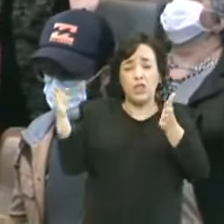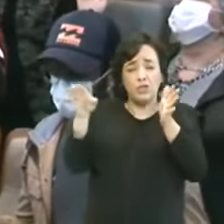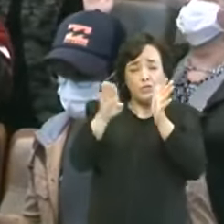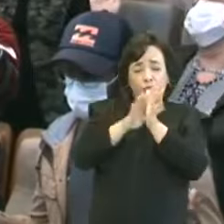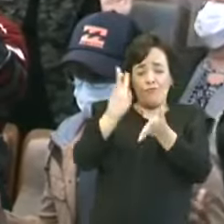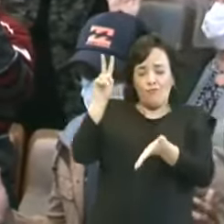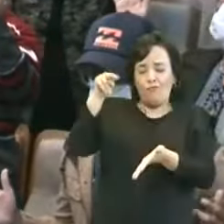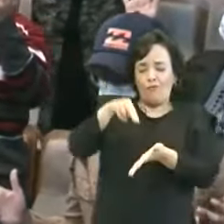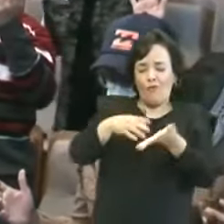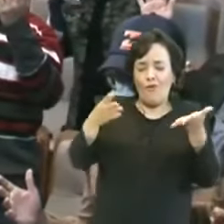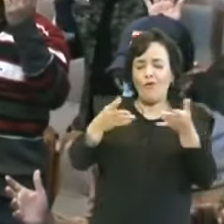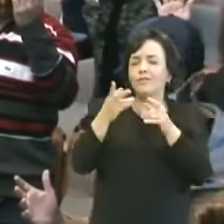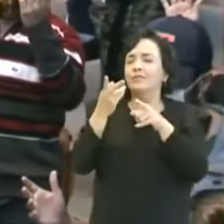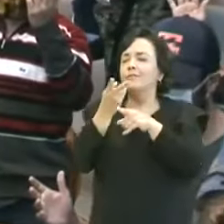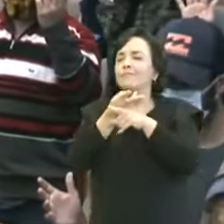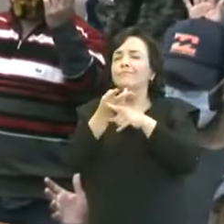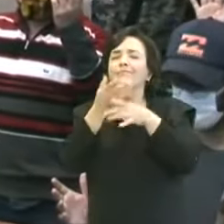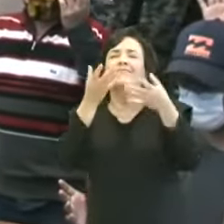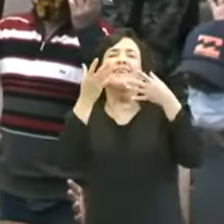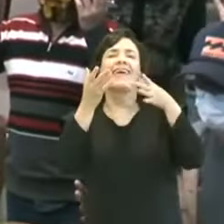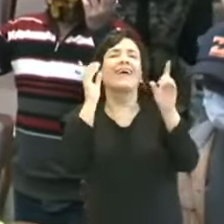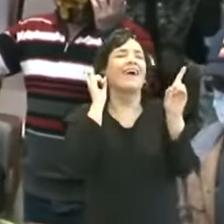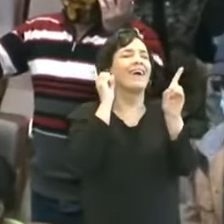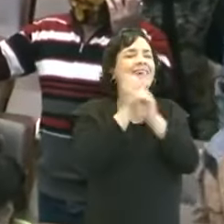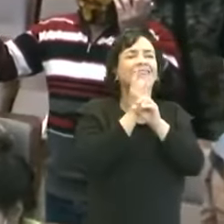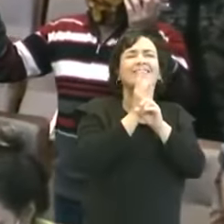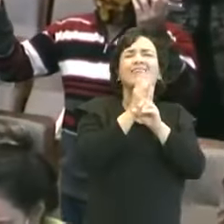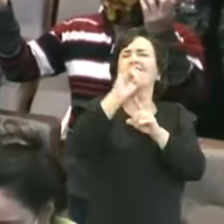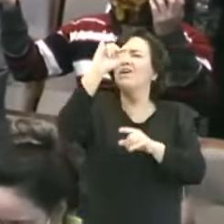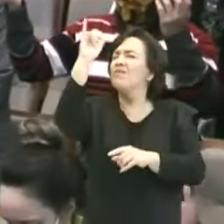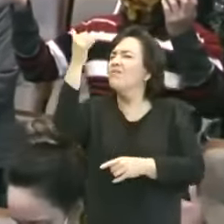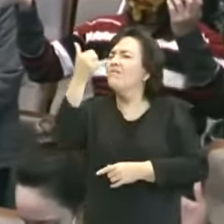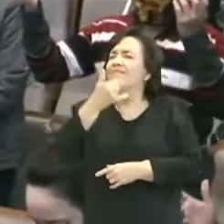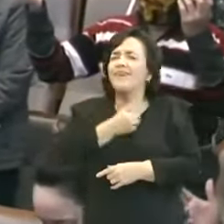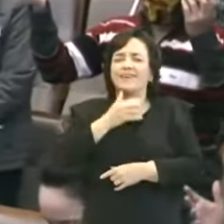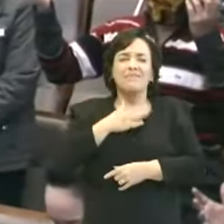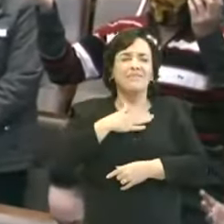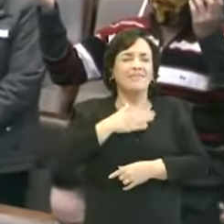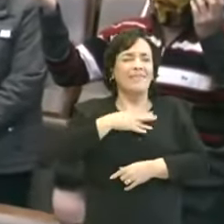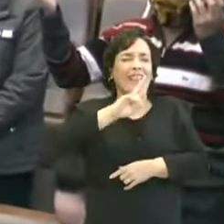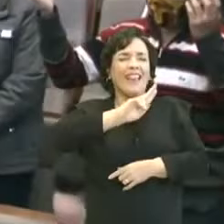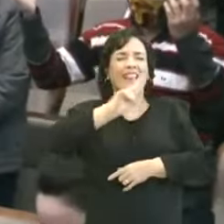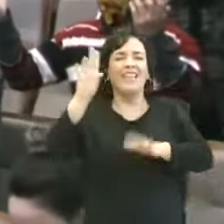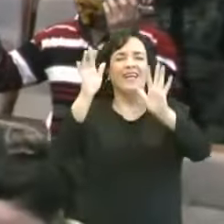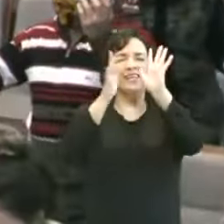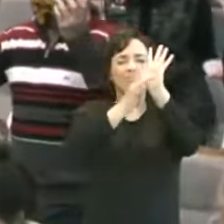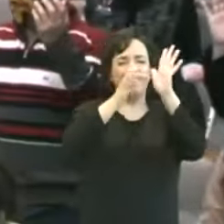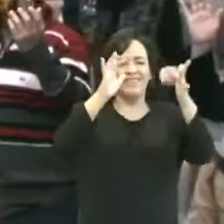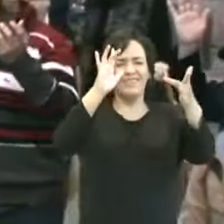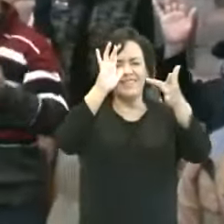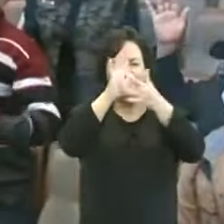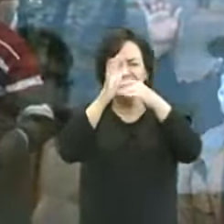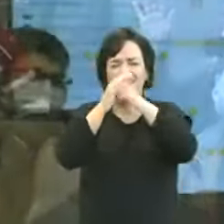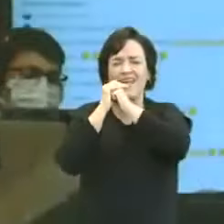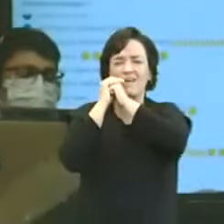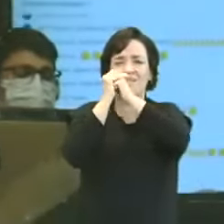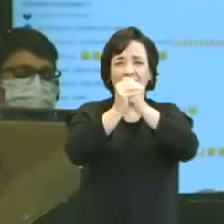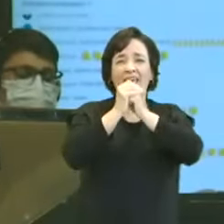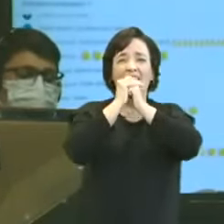procurar neste lugar. Fala comigo, Pai, em nome de Jesus.